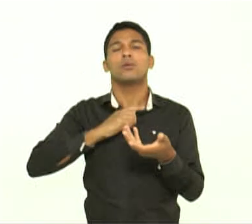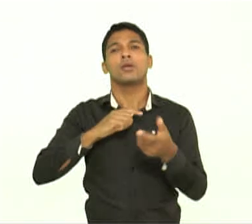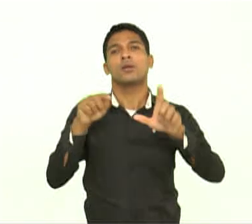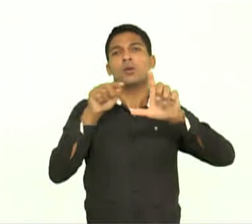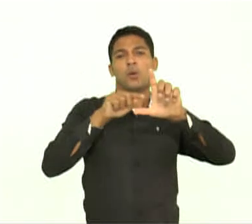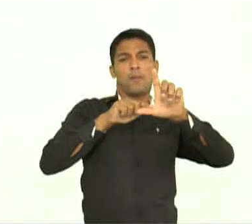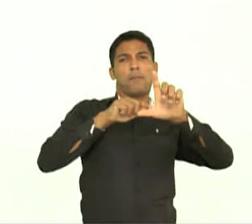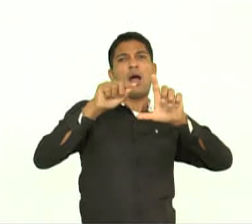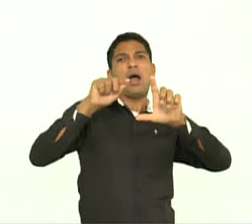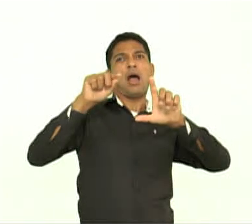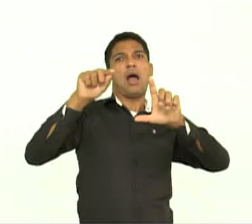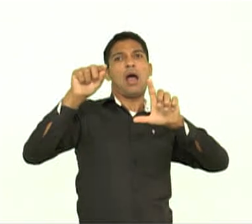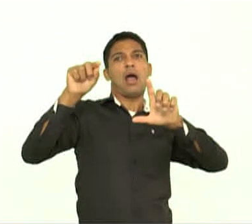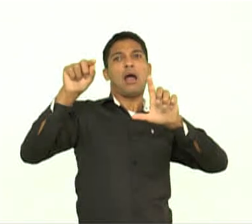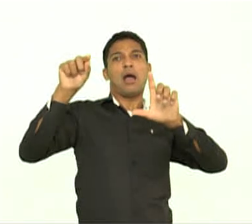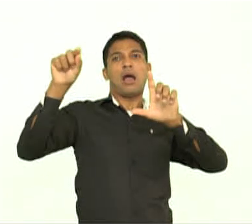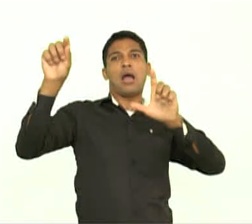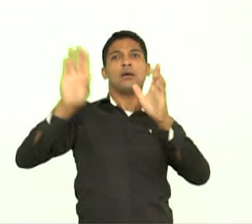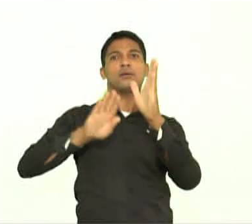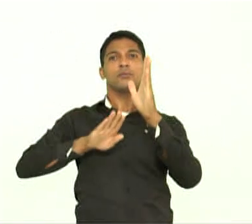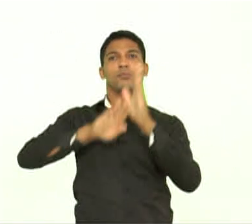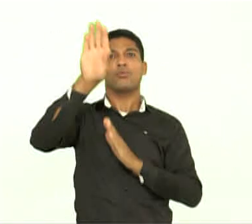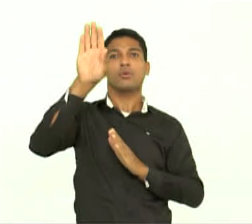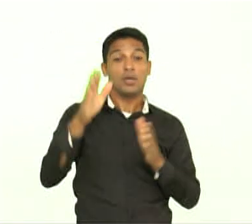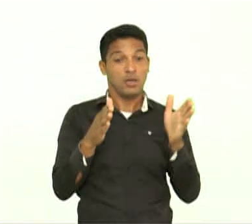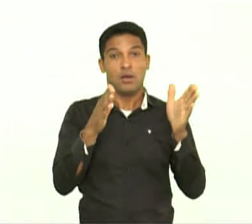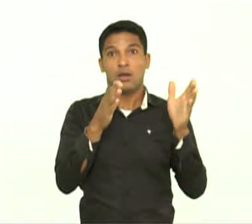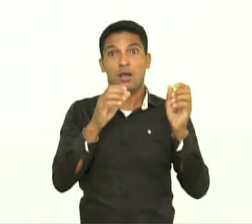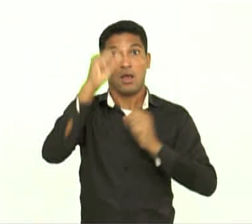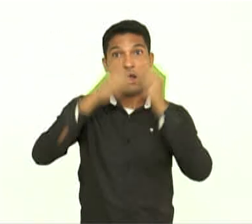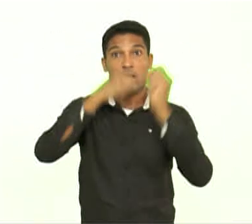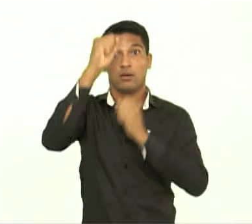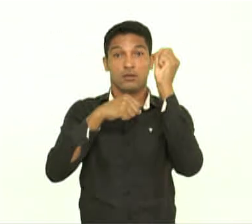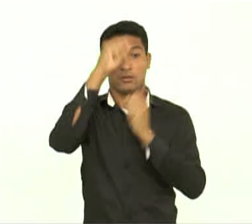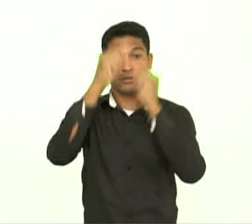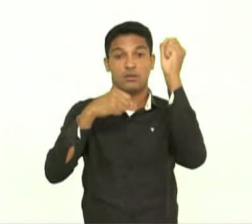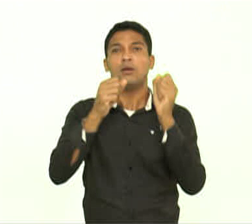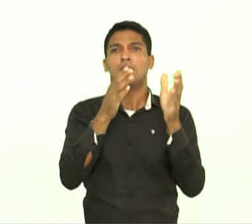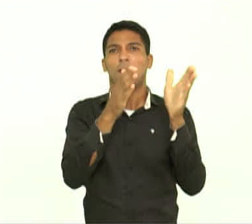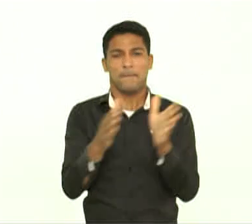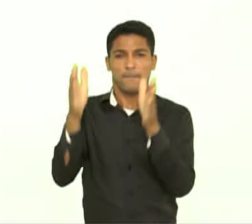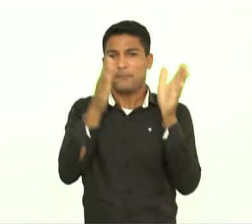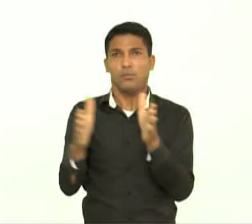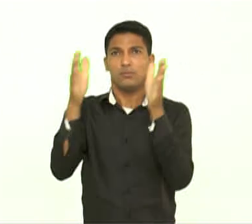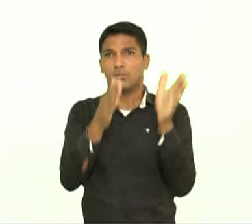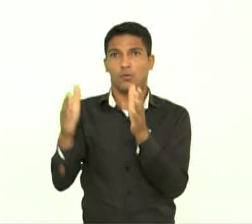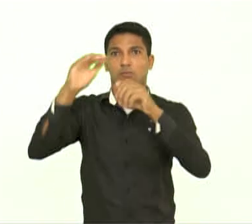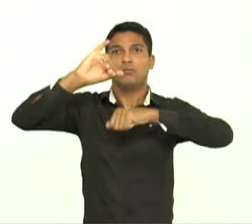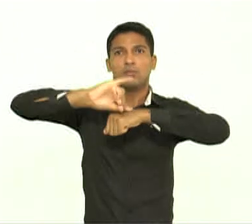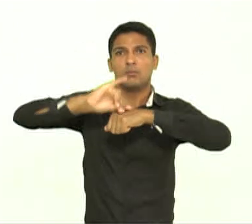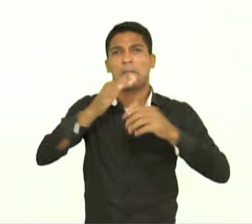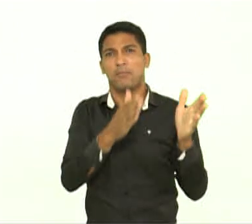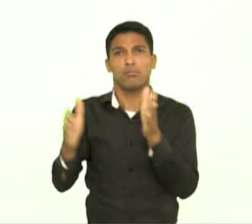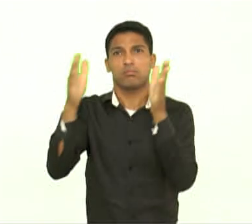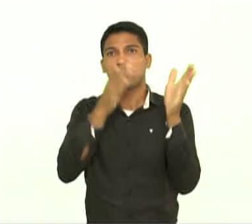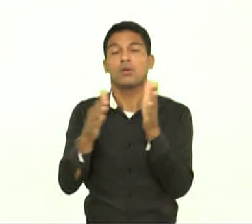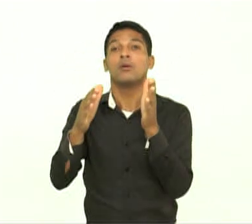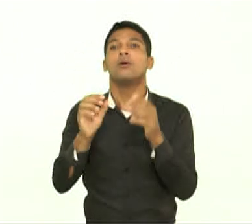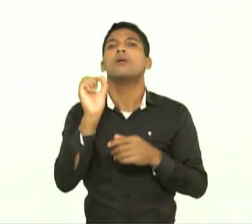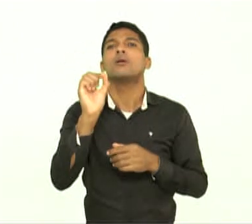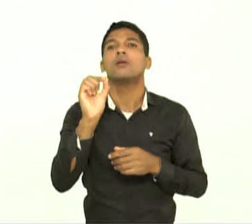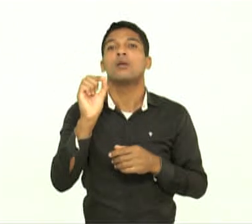alta pela produção e consumo de produtos. Cada vez mais os sistemas